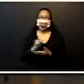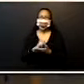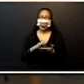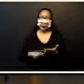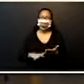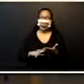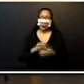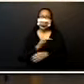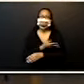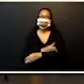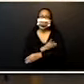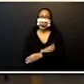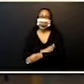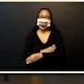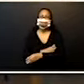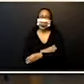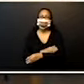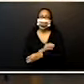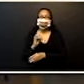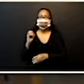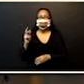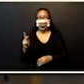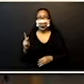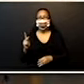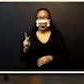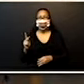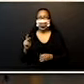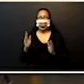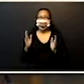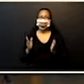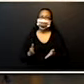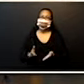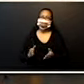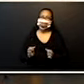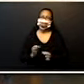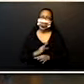a tarefa. Tudo bem? Então, por hoje é só. Até a próxima aula. Um beijão.